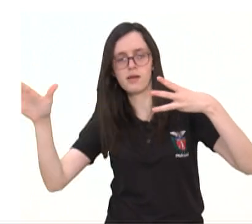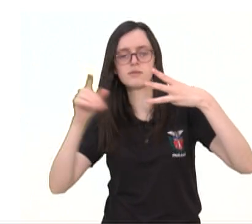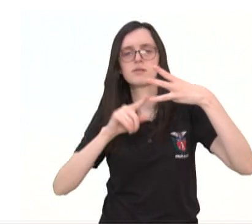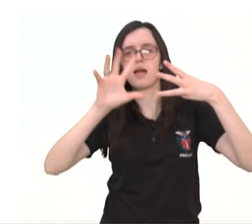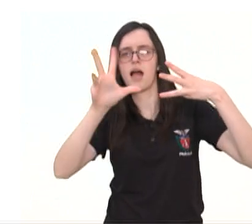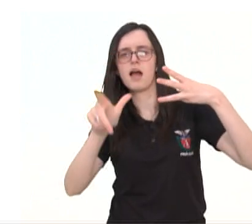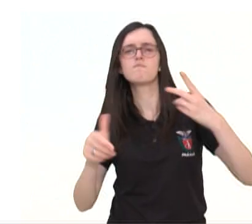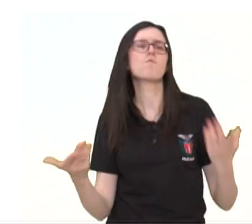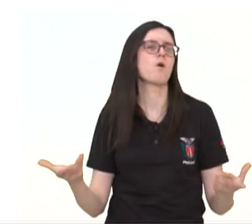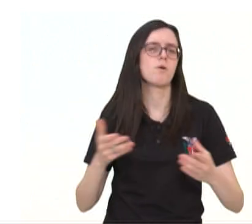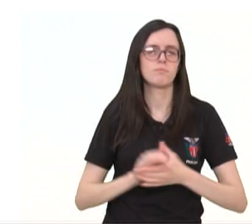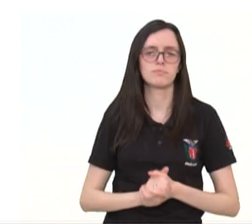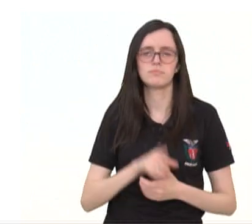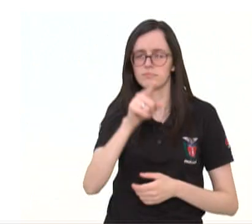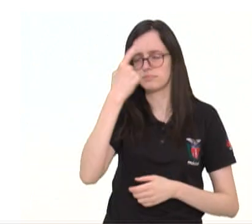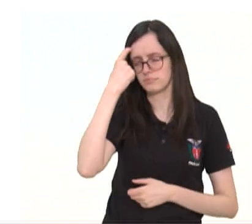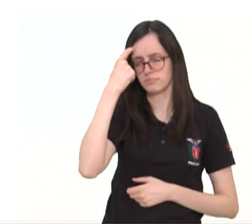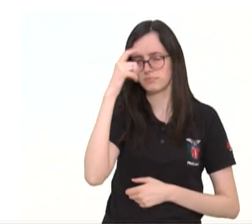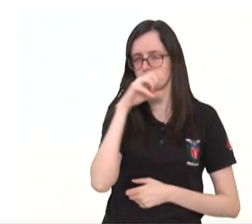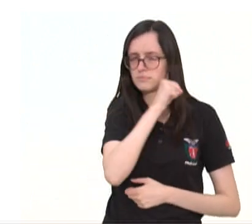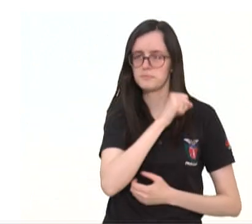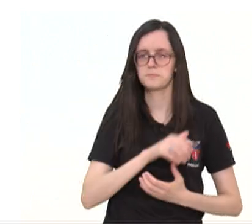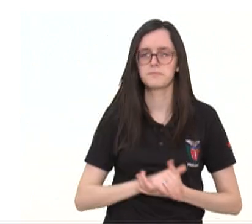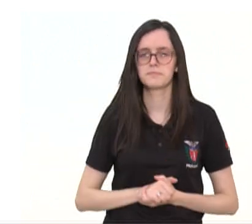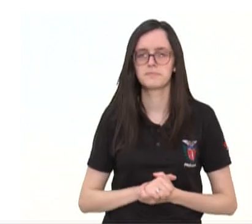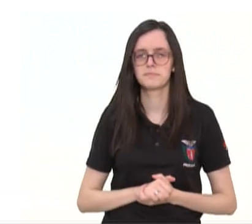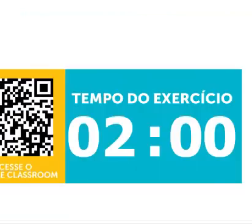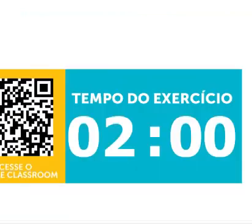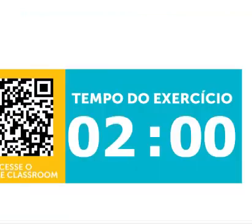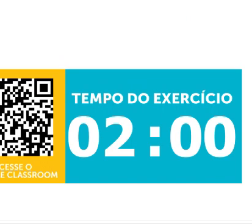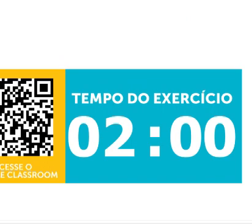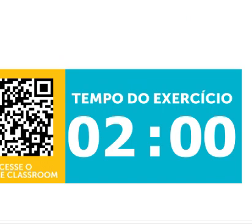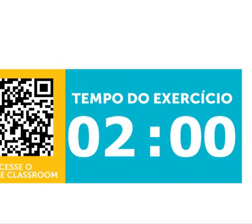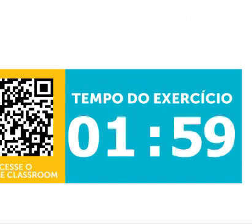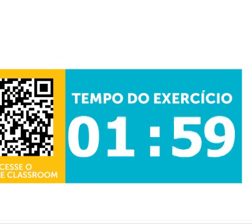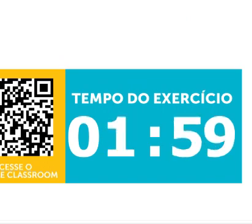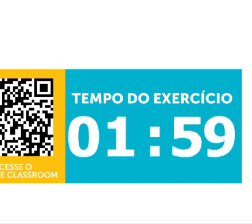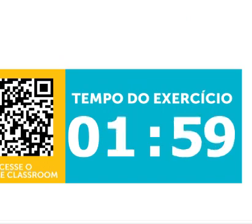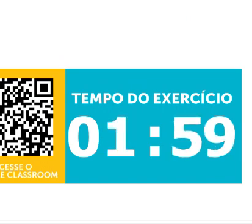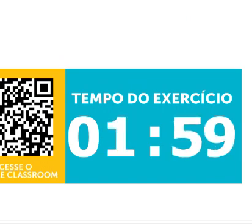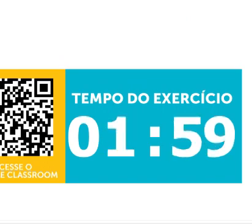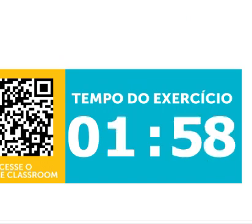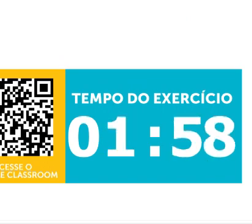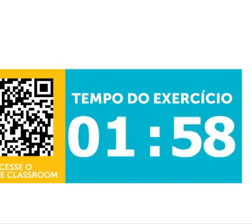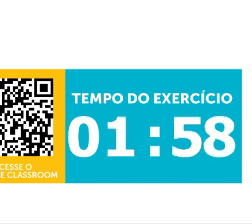africano? Dá uma pensadinha.